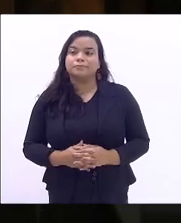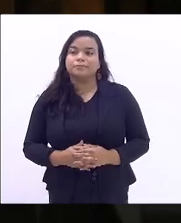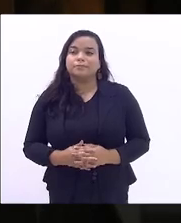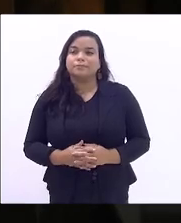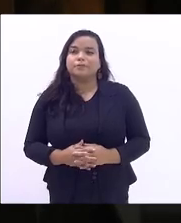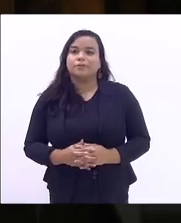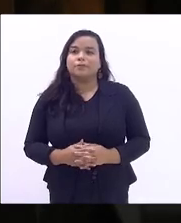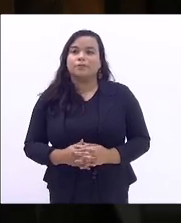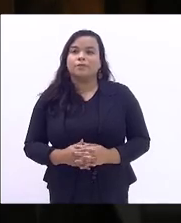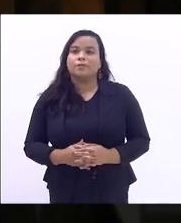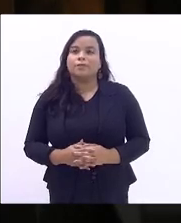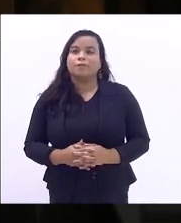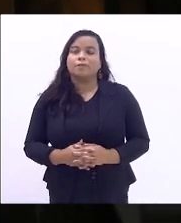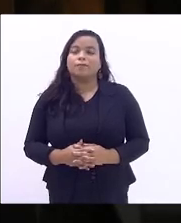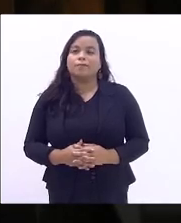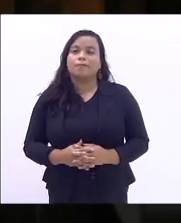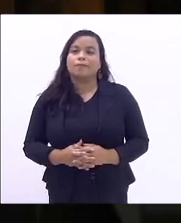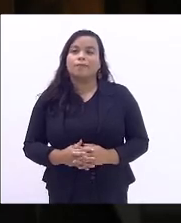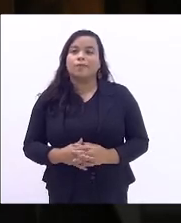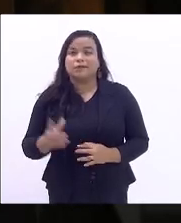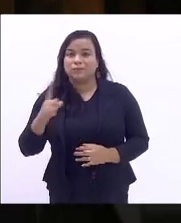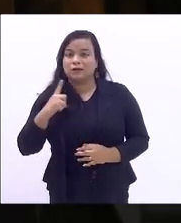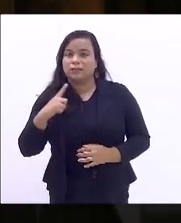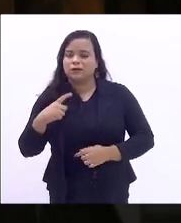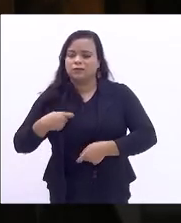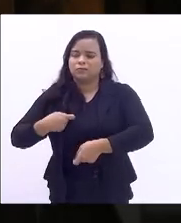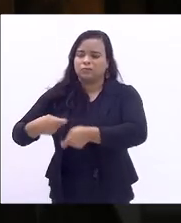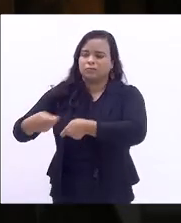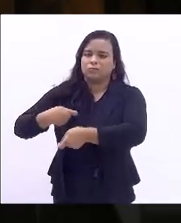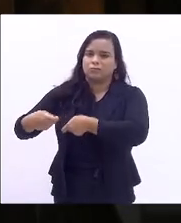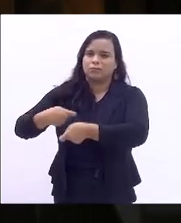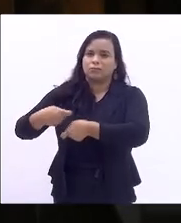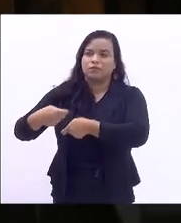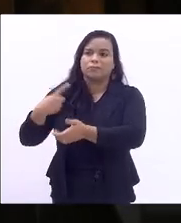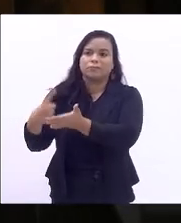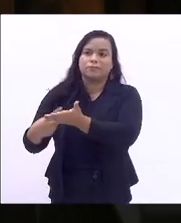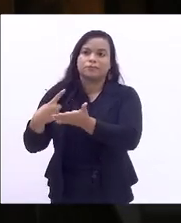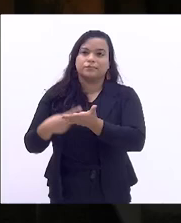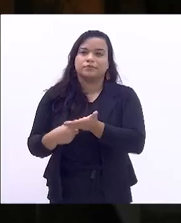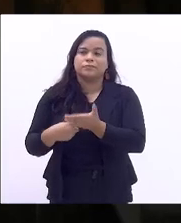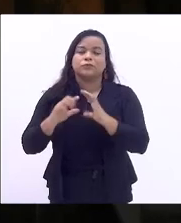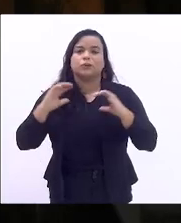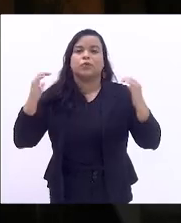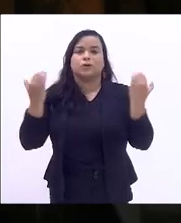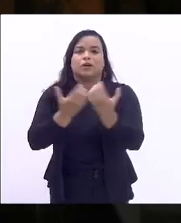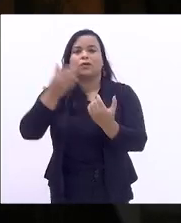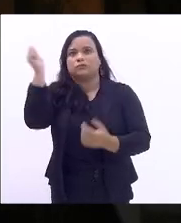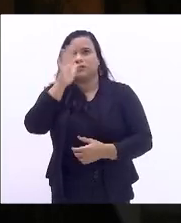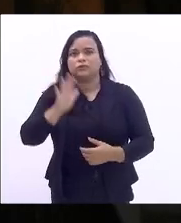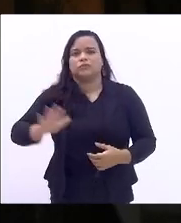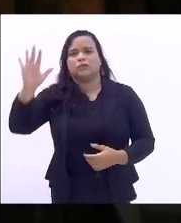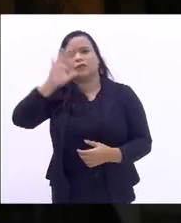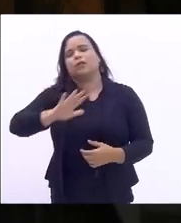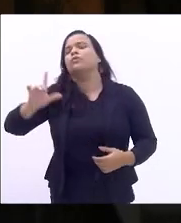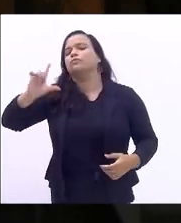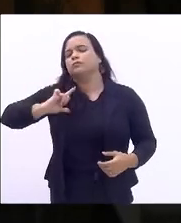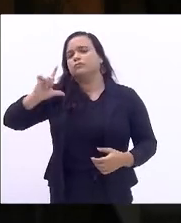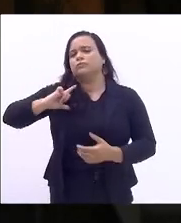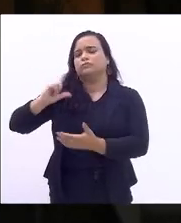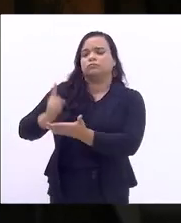tu vem em uma negociação e como Congresso Nacional